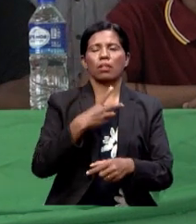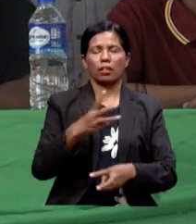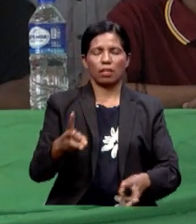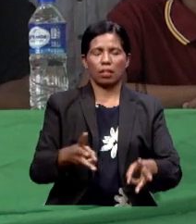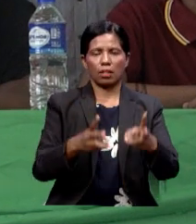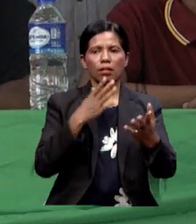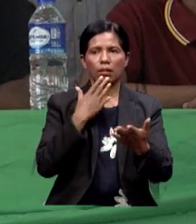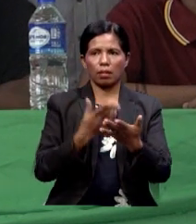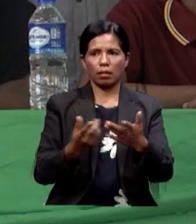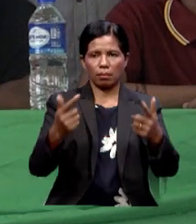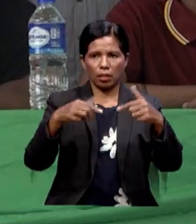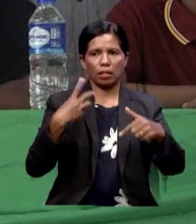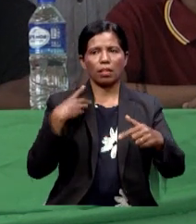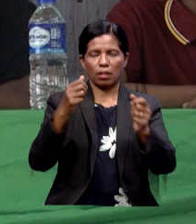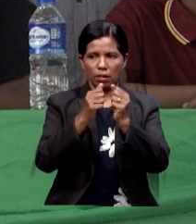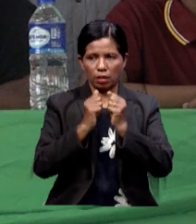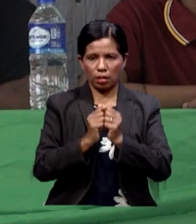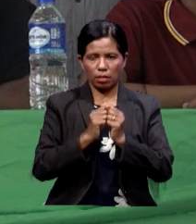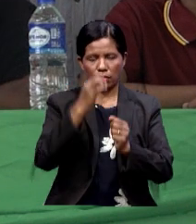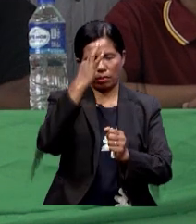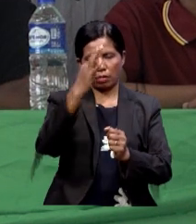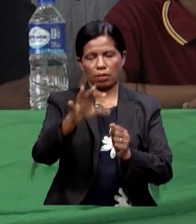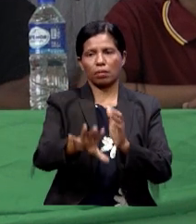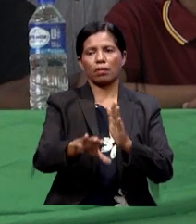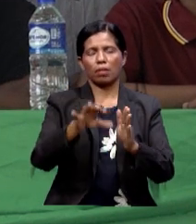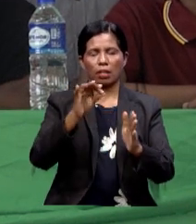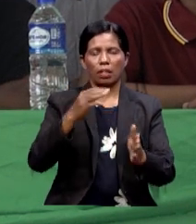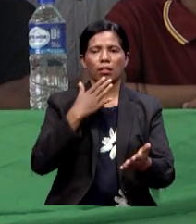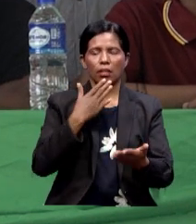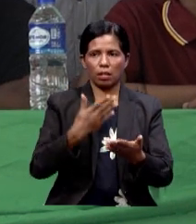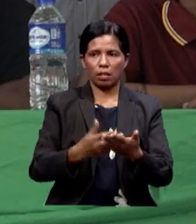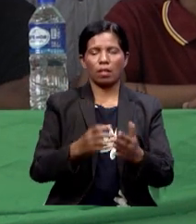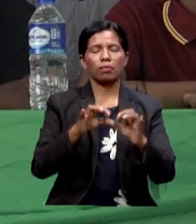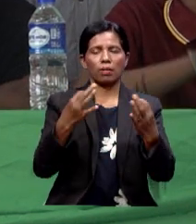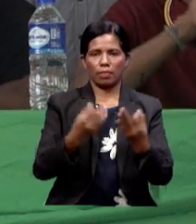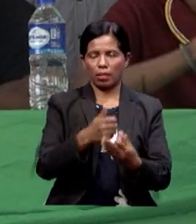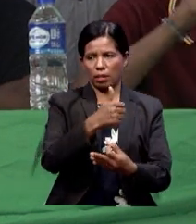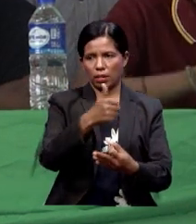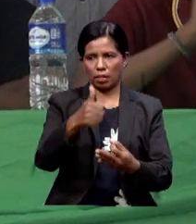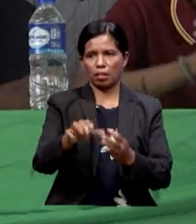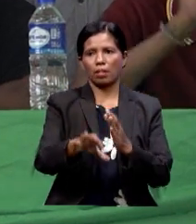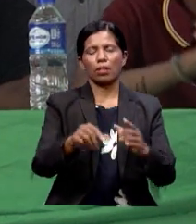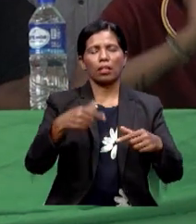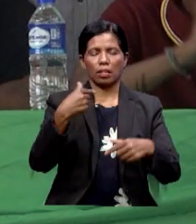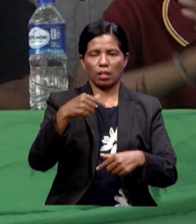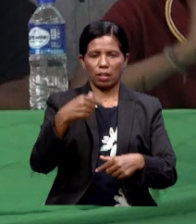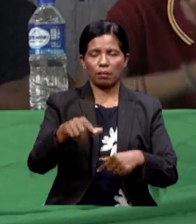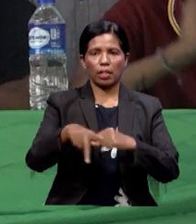Mai ita hamutu ko usverdes, maka belhetan mata kemaliri, bakada umakain ini idak, ida nema ko usverdes ino permen.